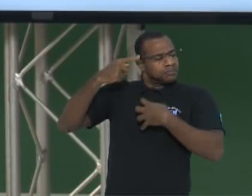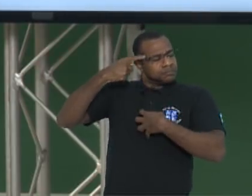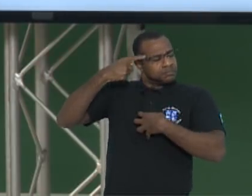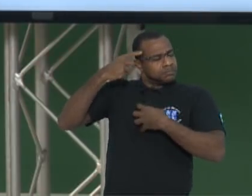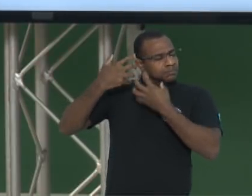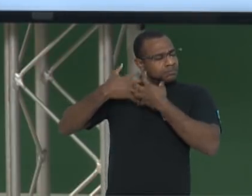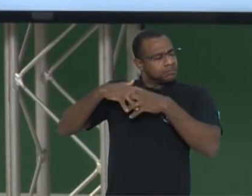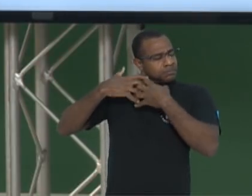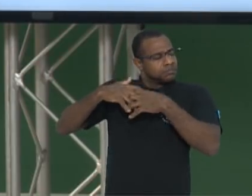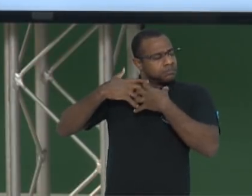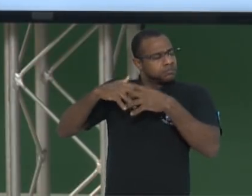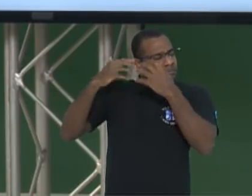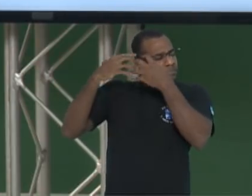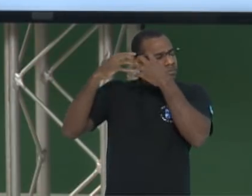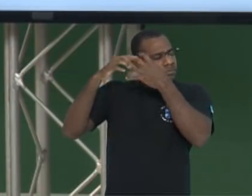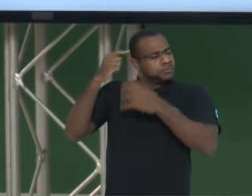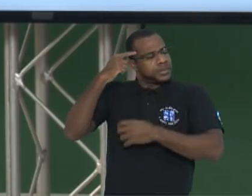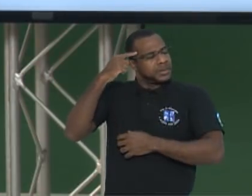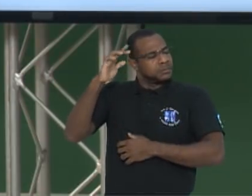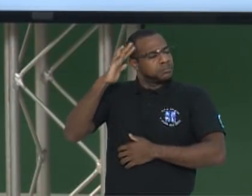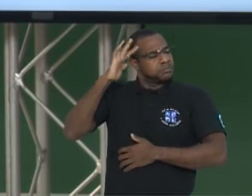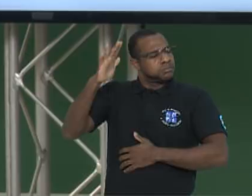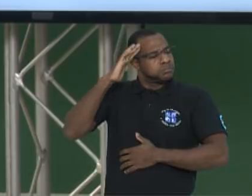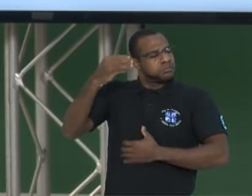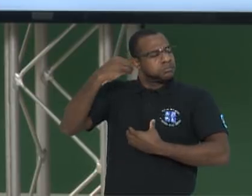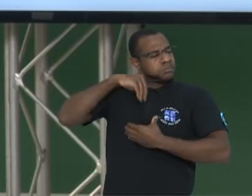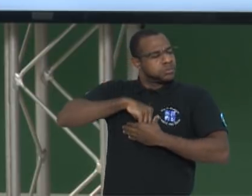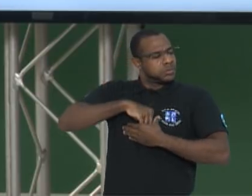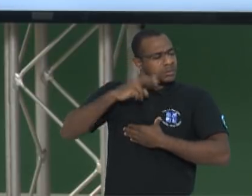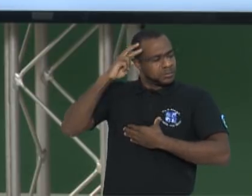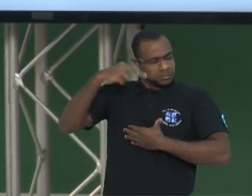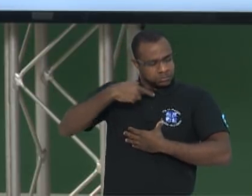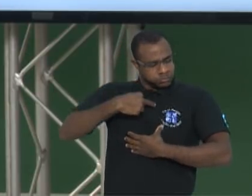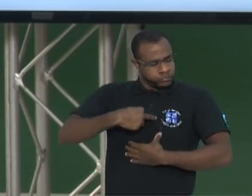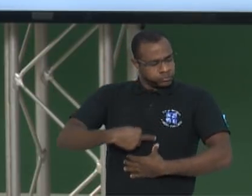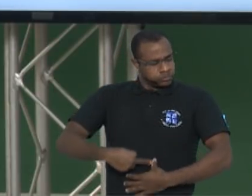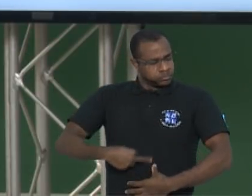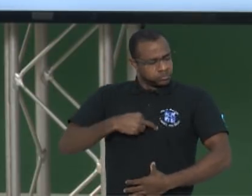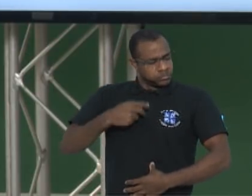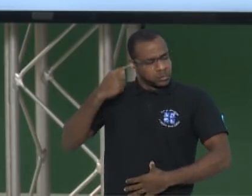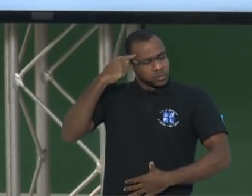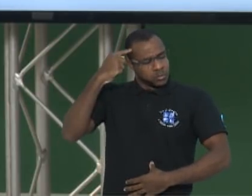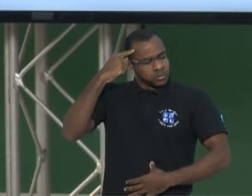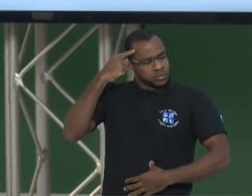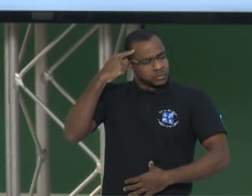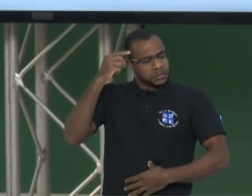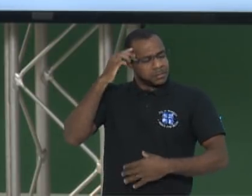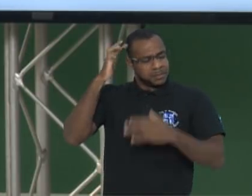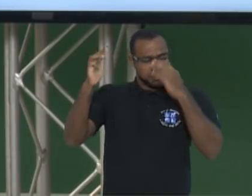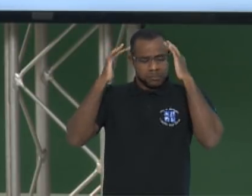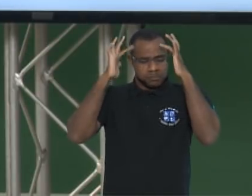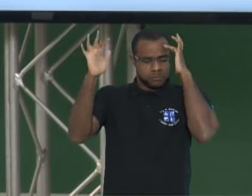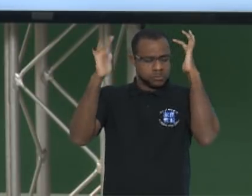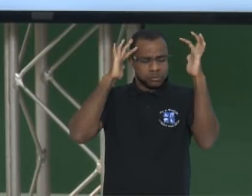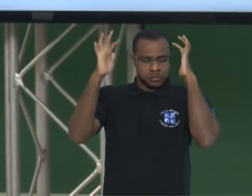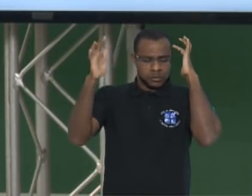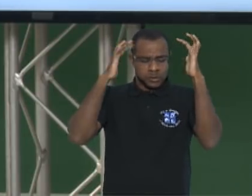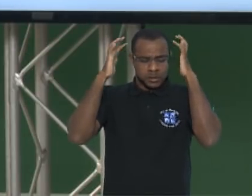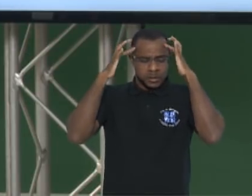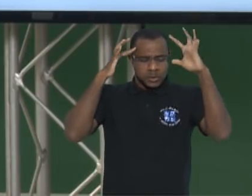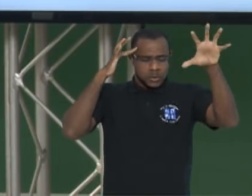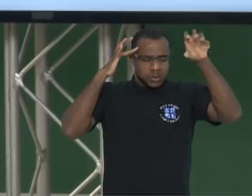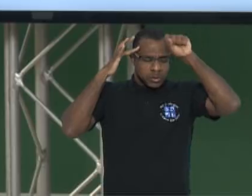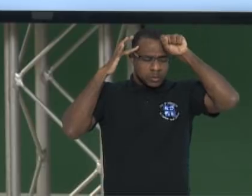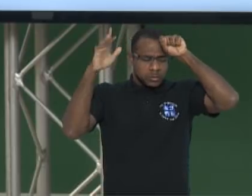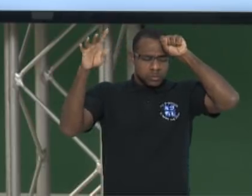de introspecção. Né? São os momentos que vem ali o fluxo de consciência, o fluxo de memórias, uma memória puxa a outra, né?